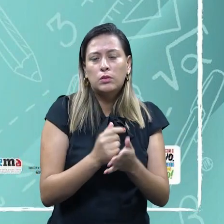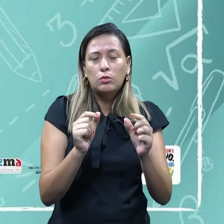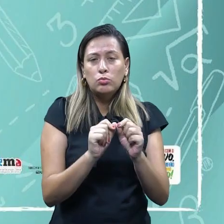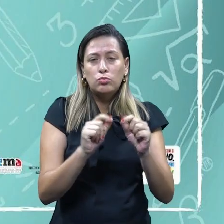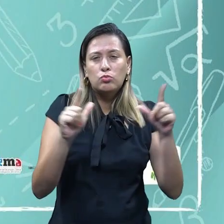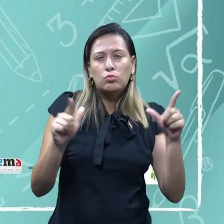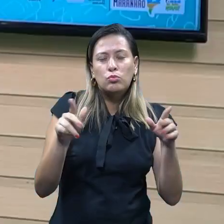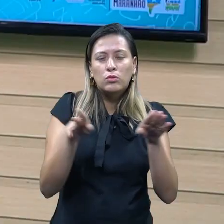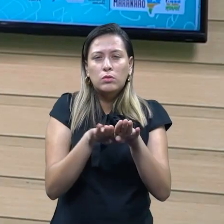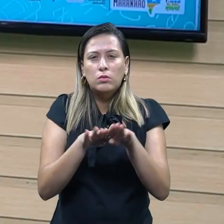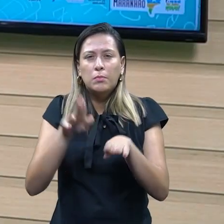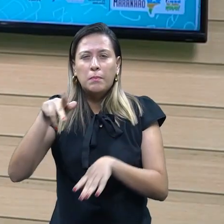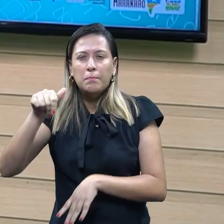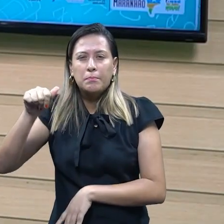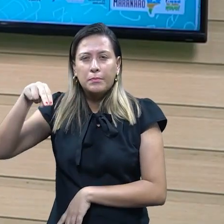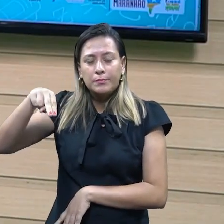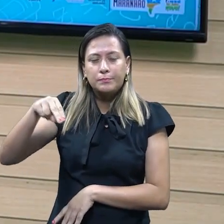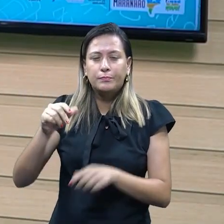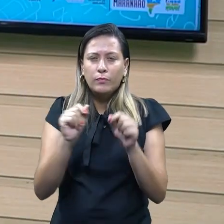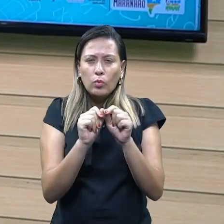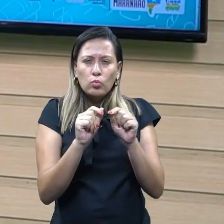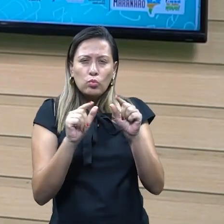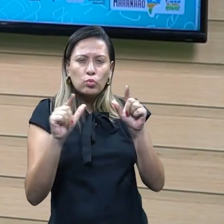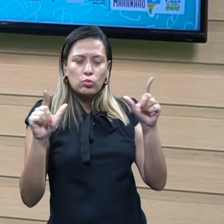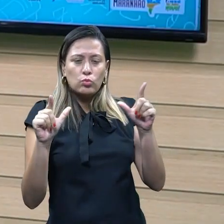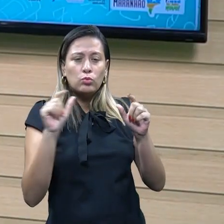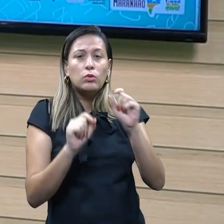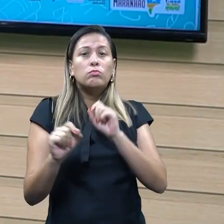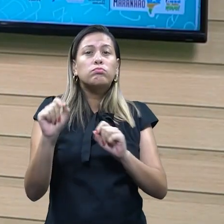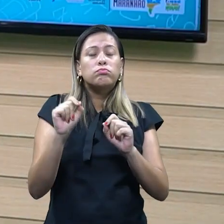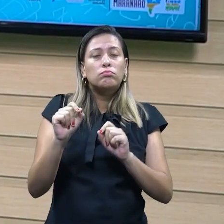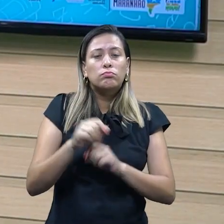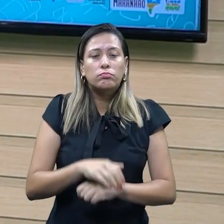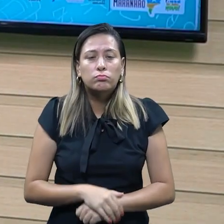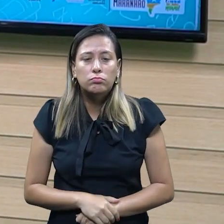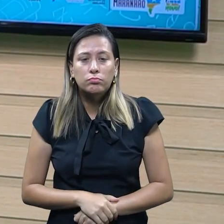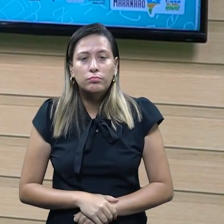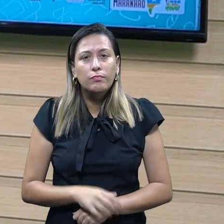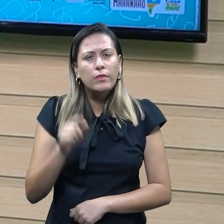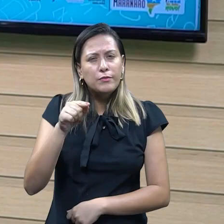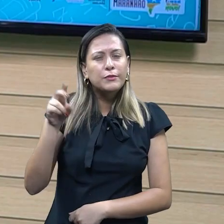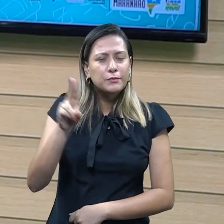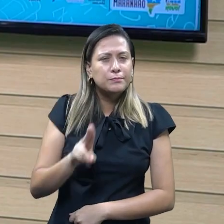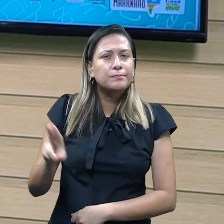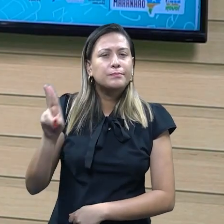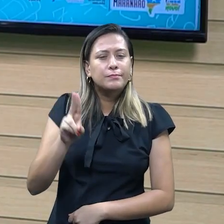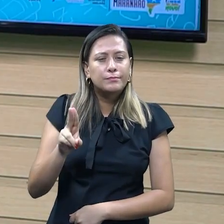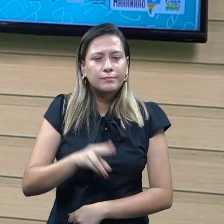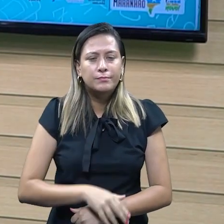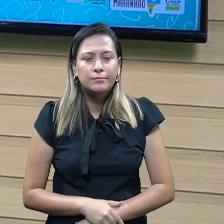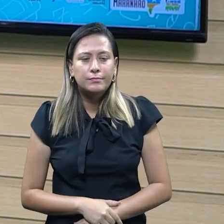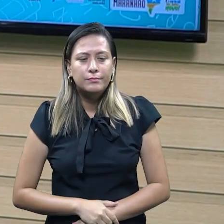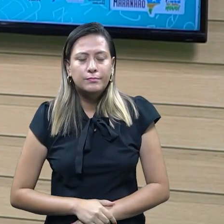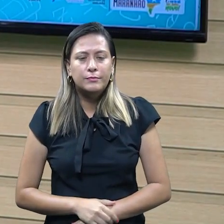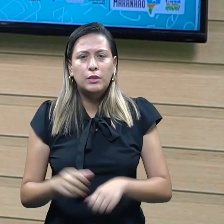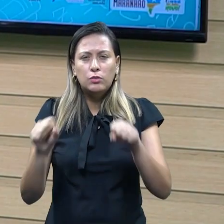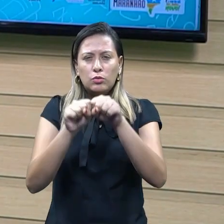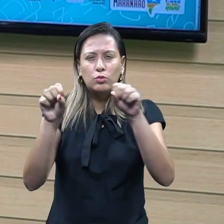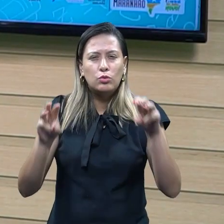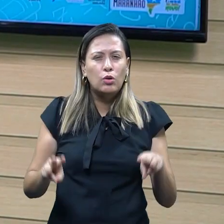e pan. O zoom é realmente aquele que talvez você utilize em diferentes